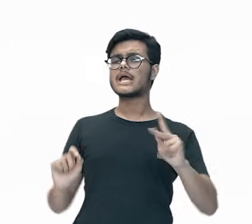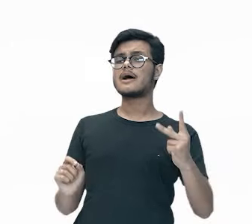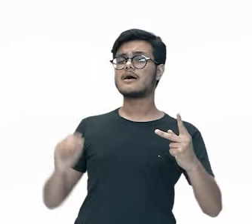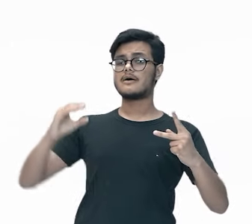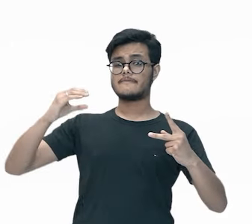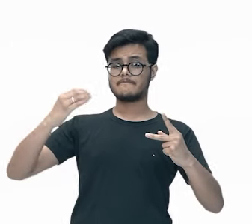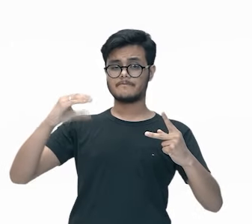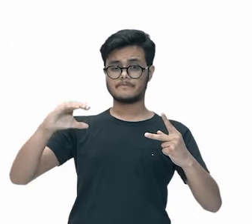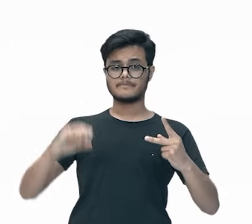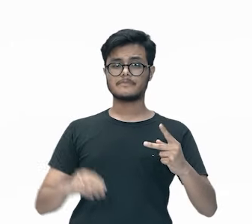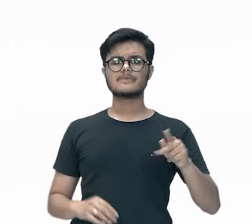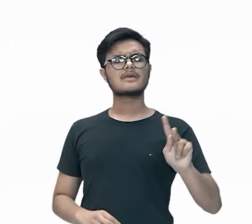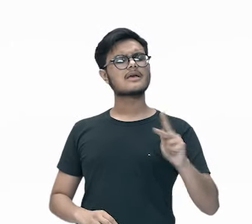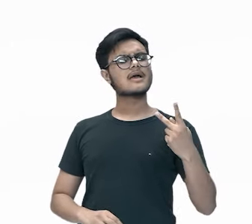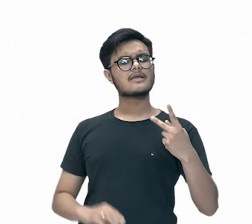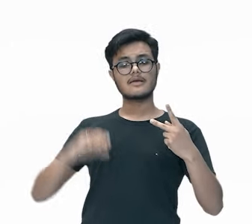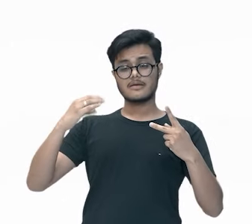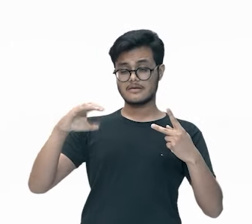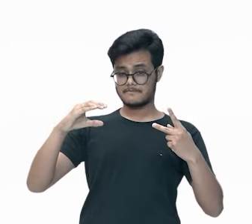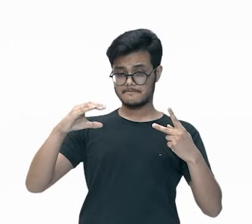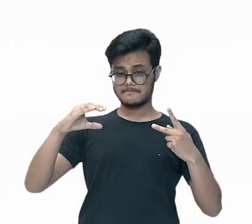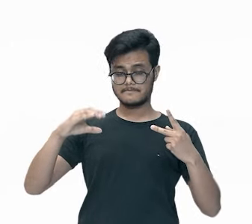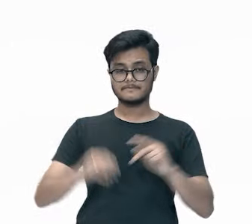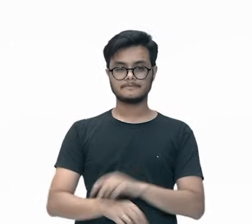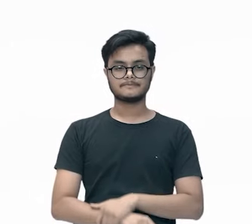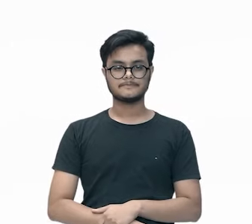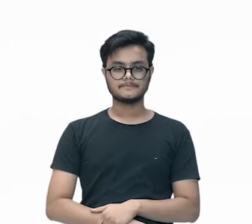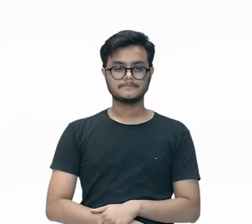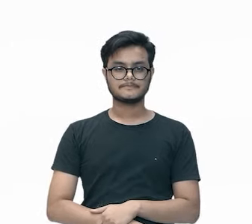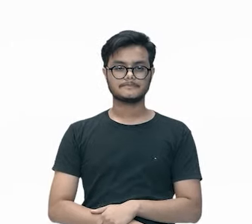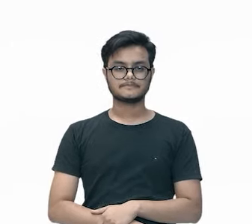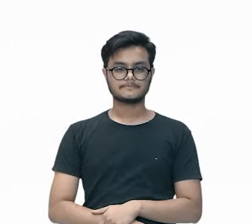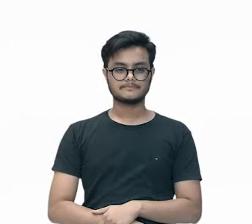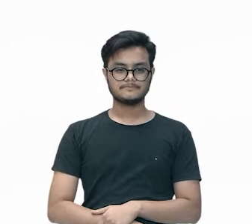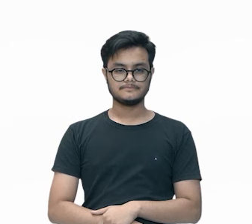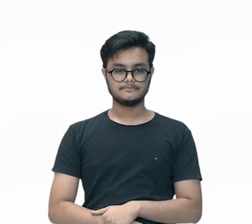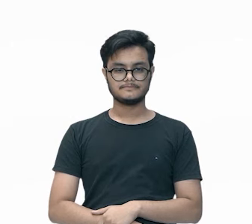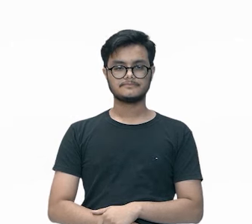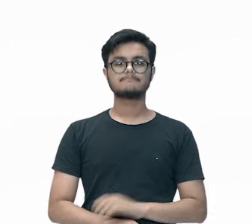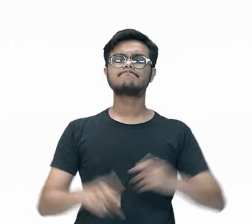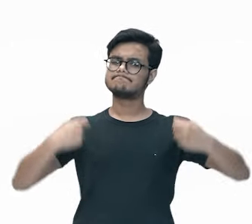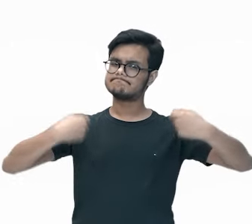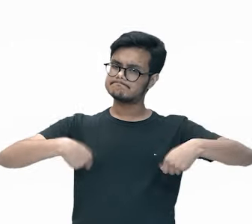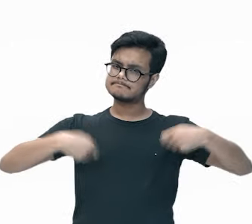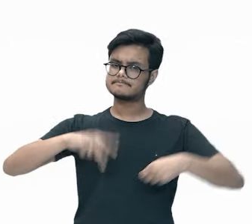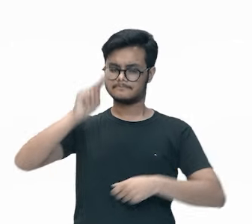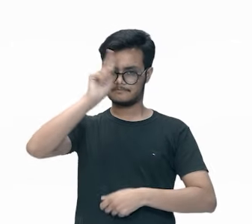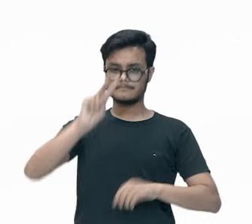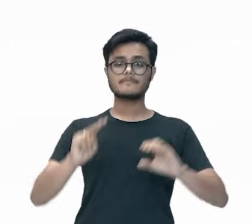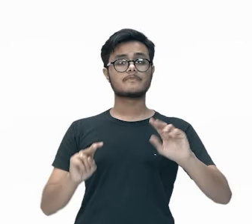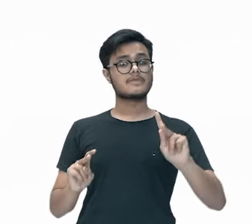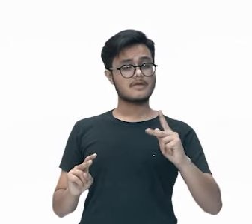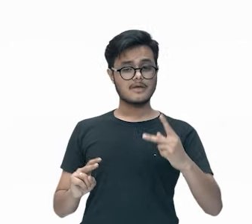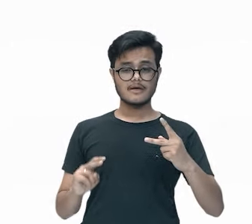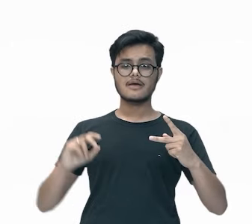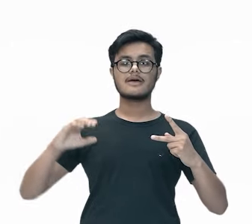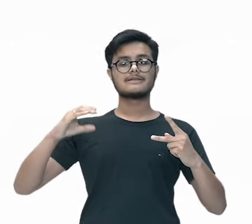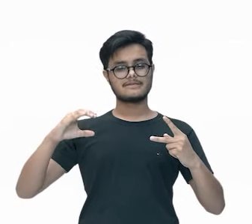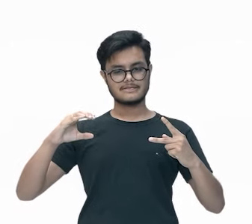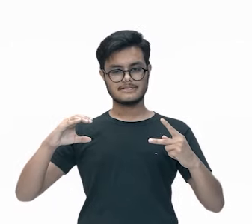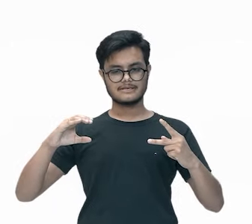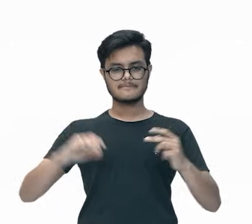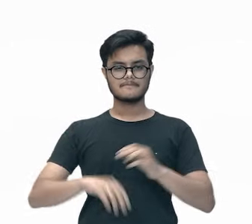hidrocarbonetos, o que é um hidrocarboneto mesmo? Carbono e hidrogênio. Isso eu não posso esquecer. Tenho que levar da aula de hoje esse conceito